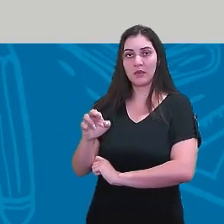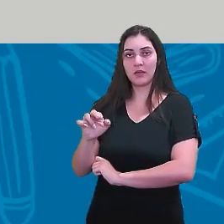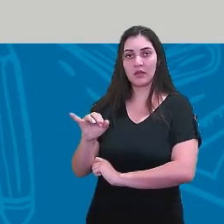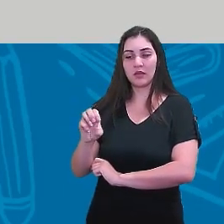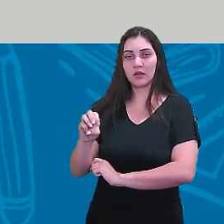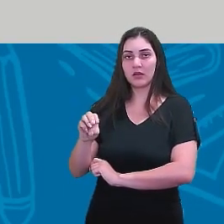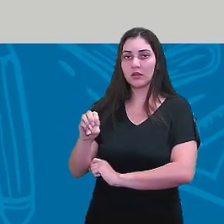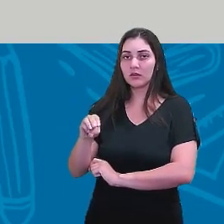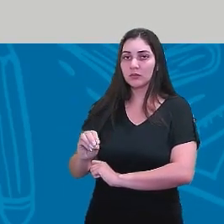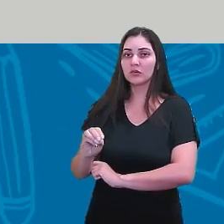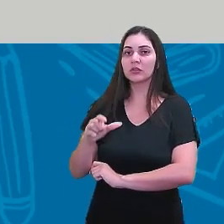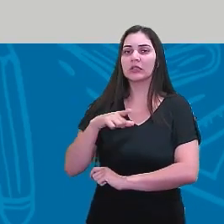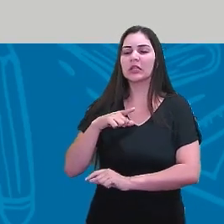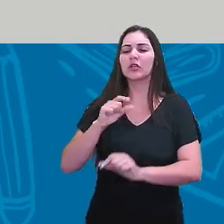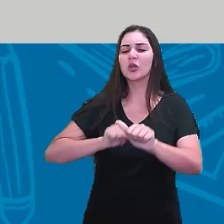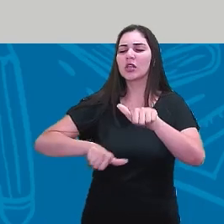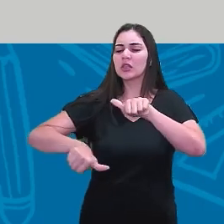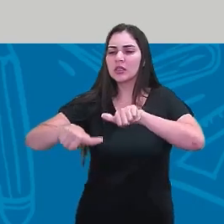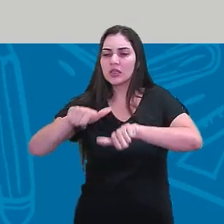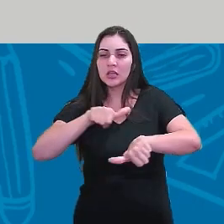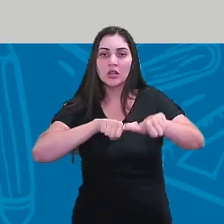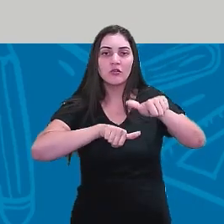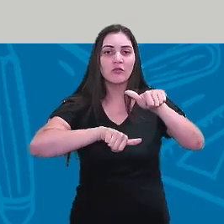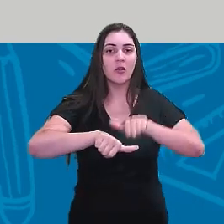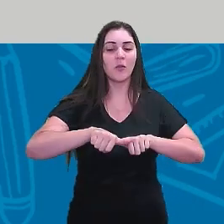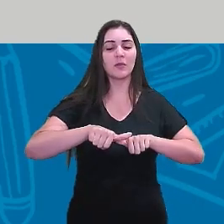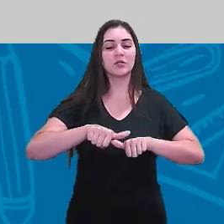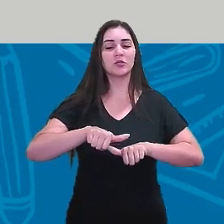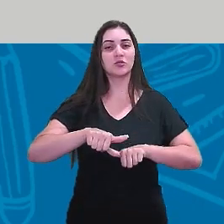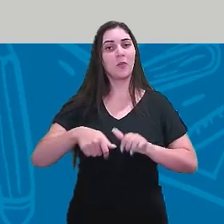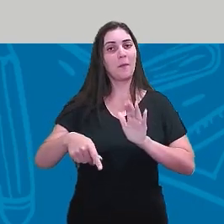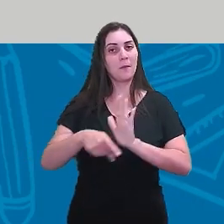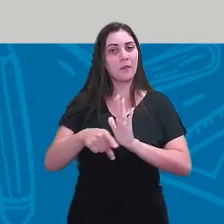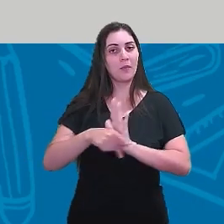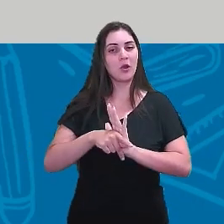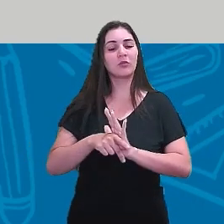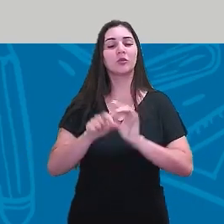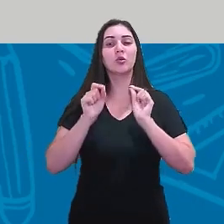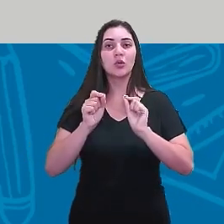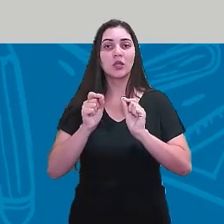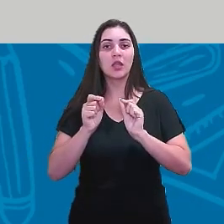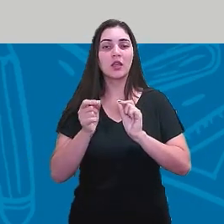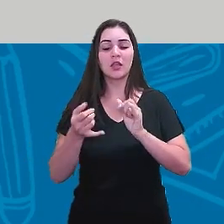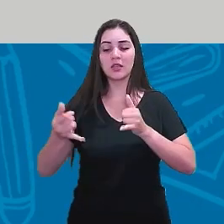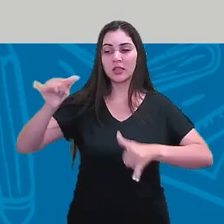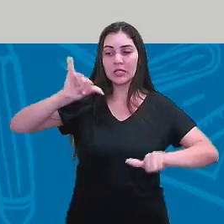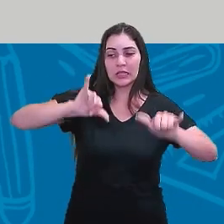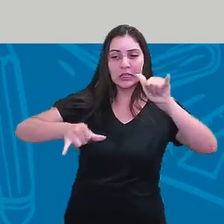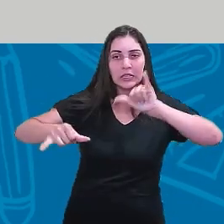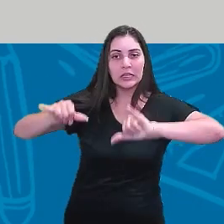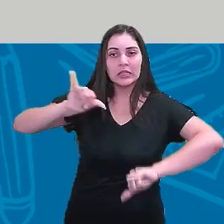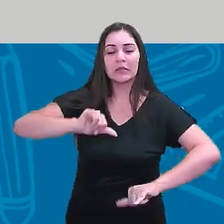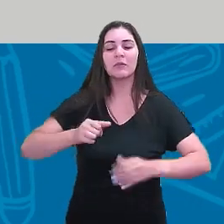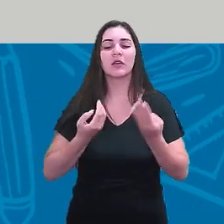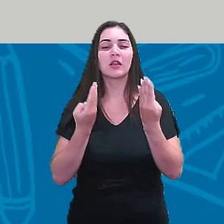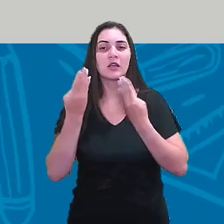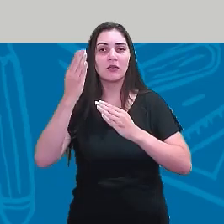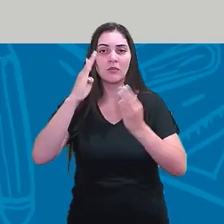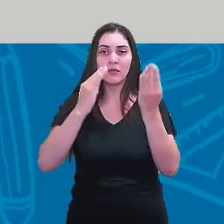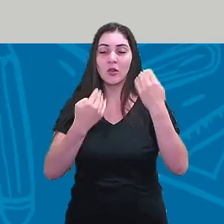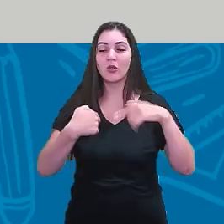De transformações físicas, químicas e biológicas também, sobre o